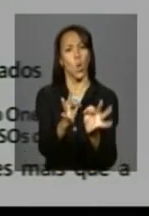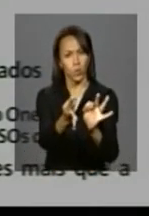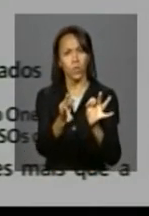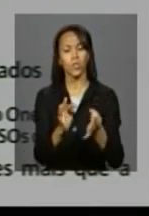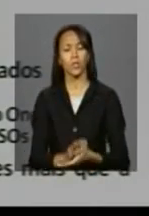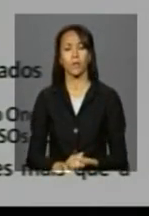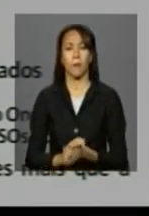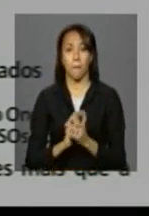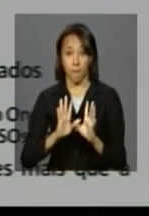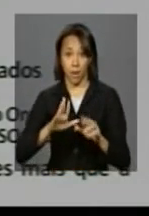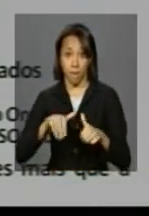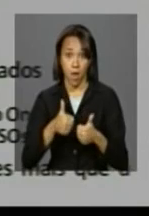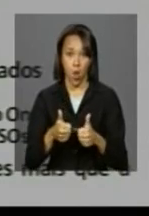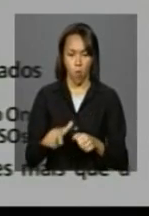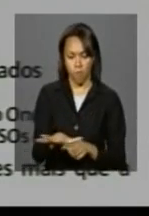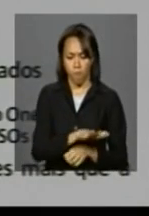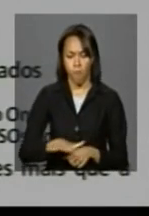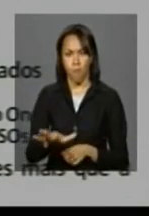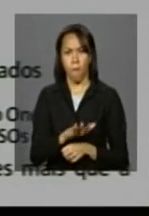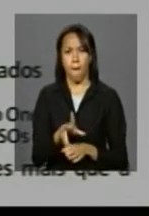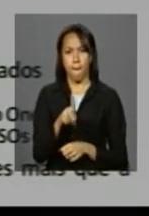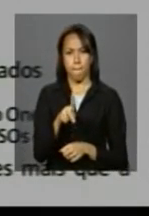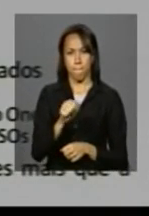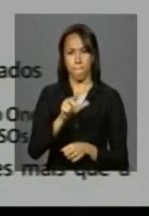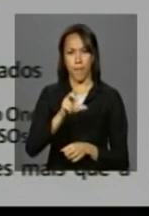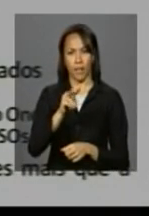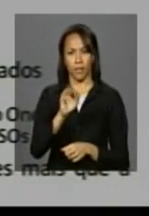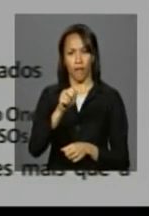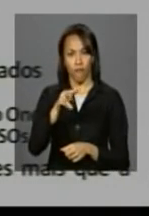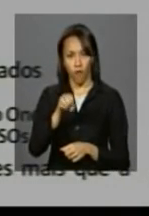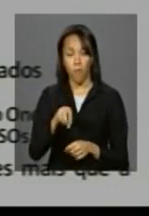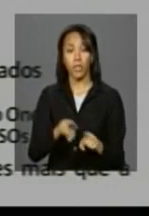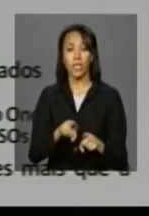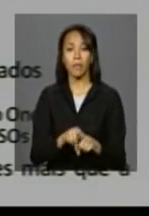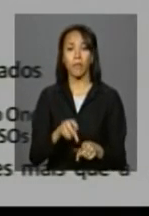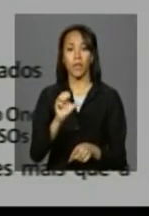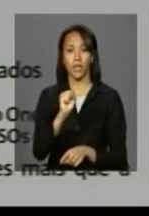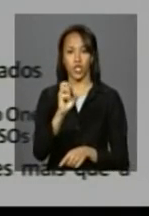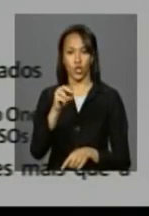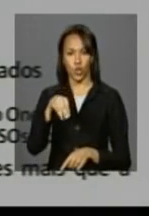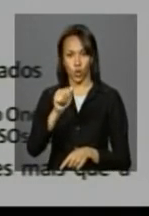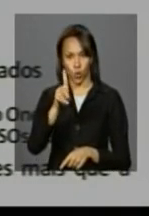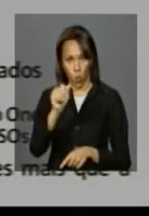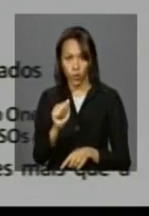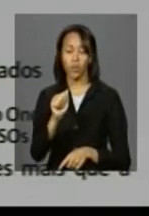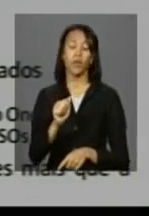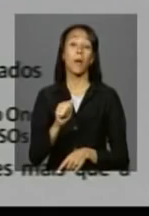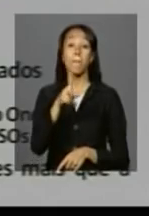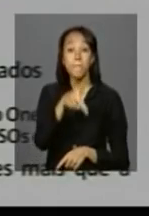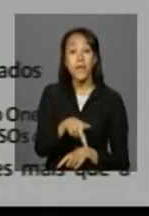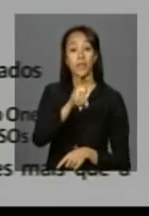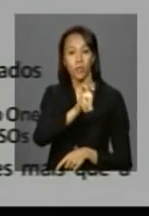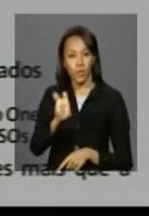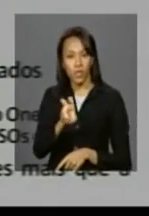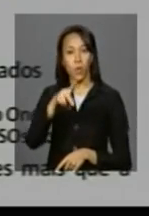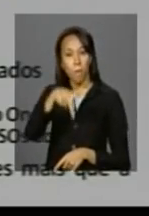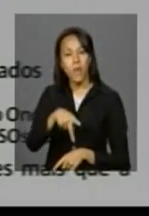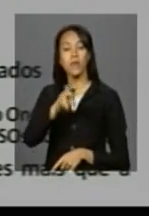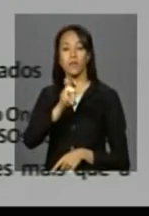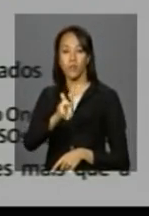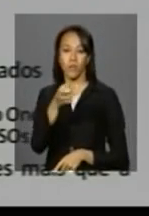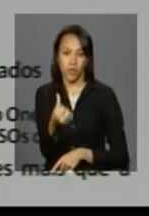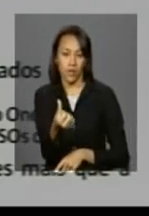produzir plataformas e sondas. Então, nós fizemos o primeiro deck mating das plataformas P-55 e P-56,